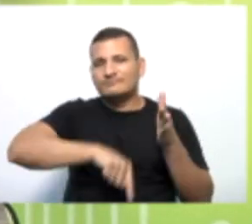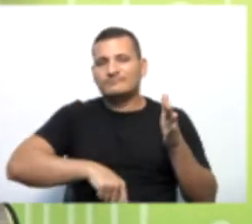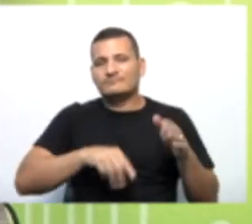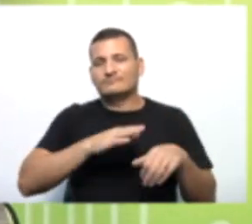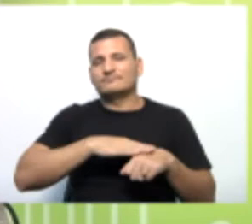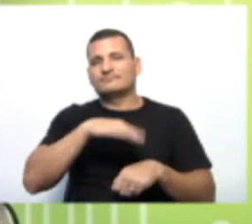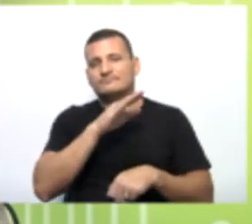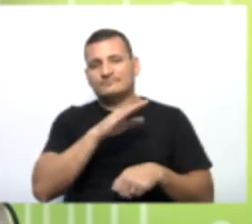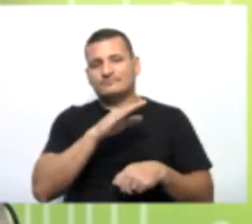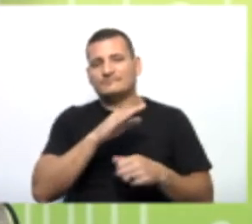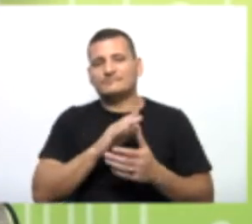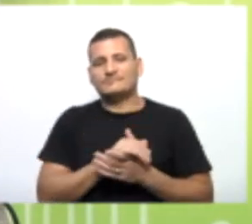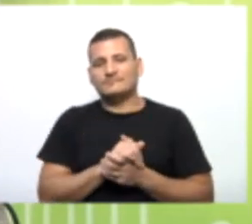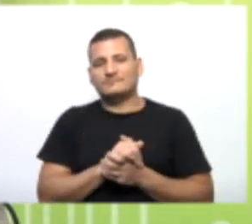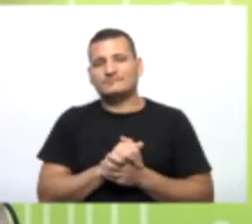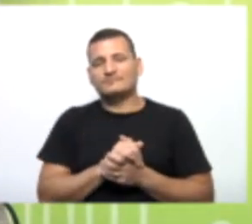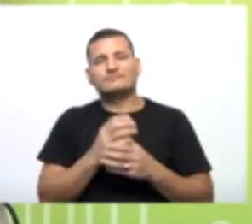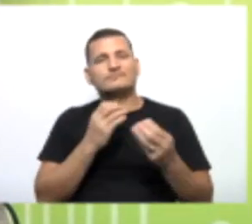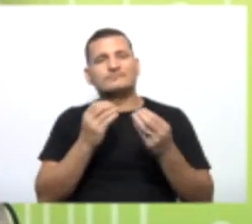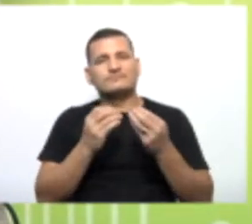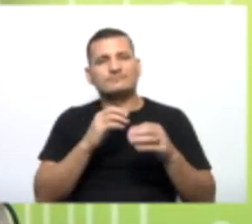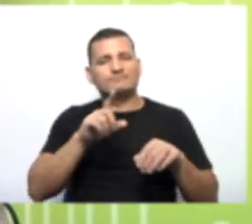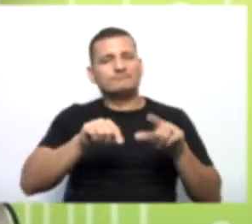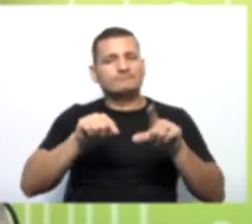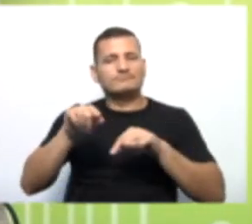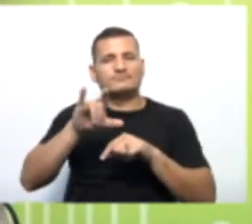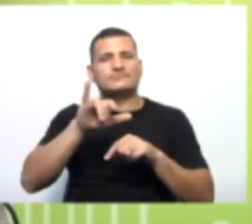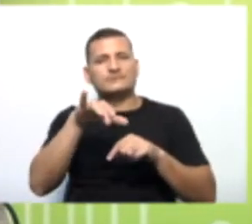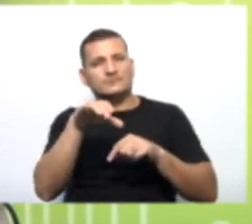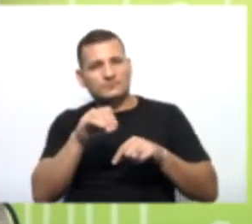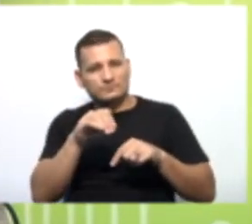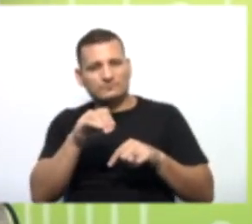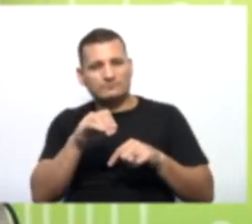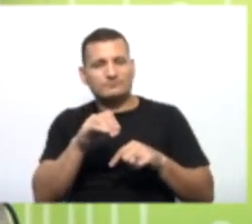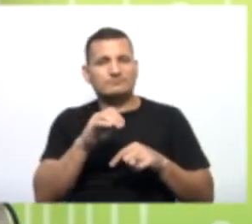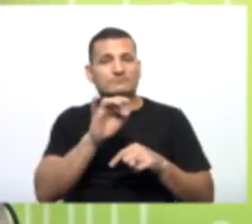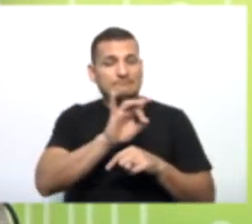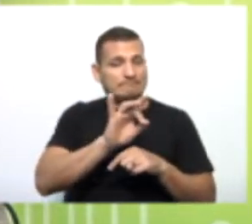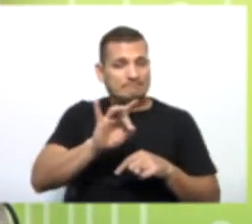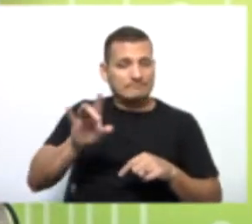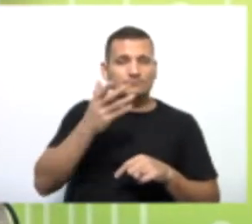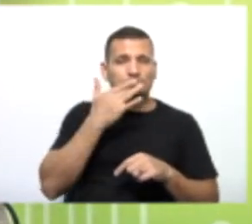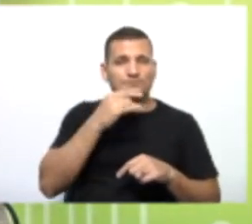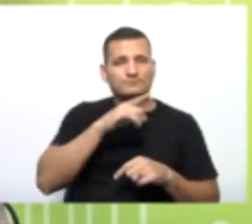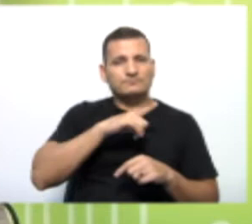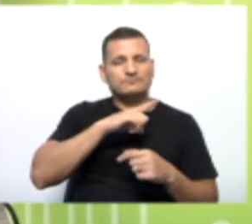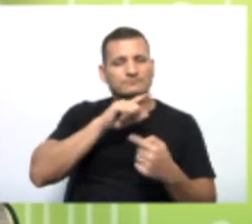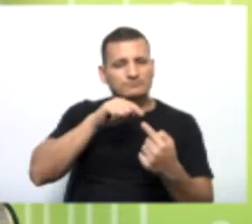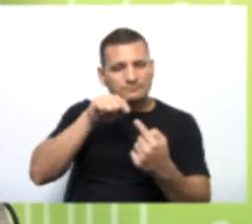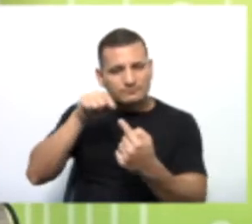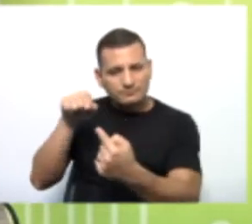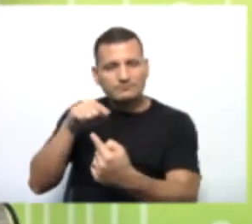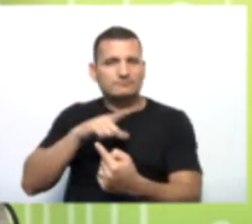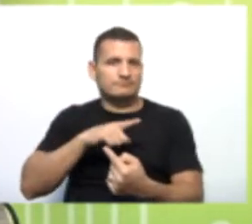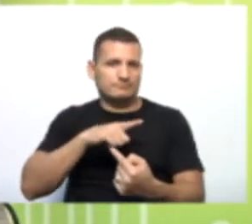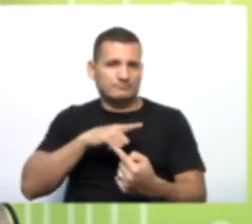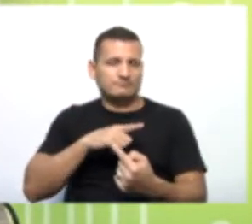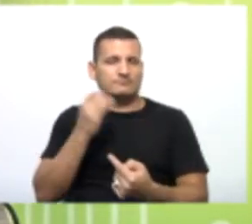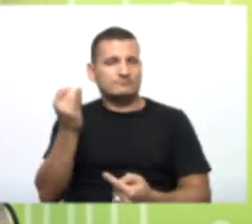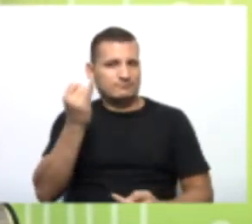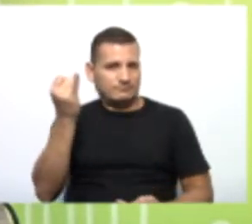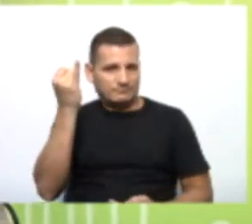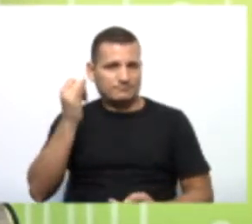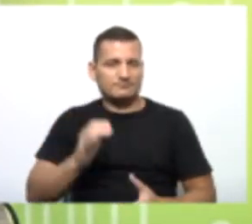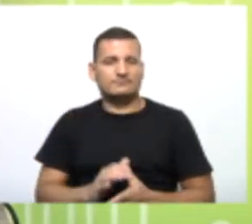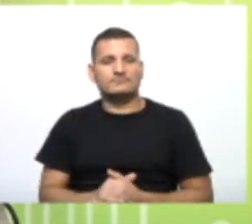com relação até a essa forma de coleta de lixo. Cada cor tem o seu objetivo enquanto coleta, muito